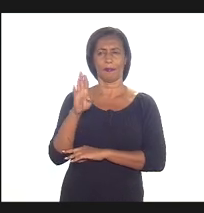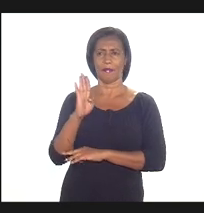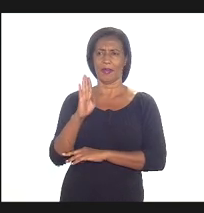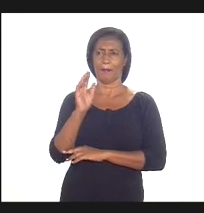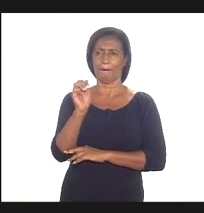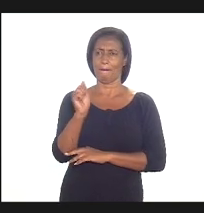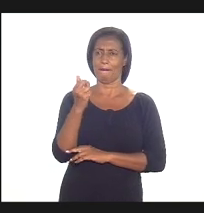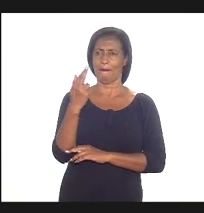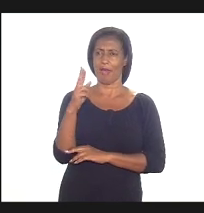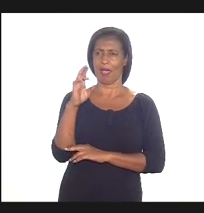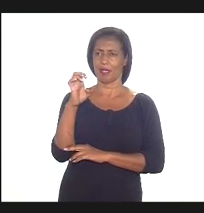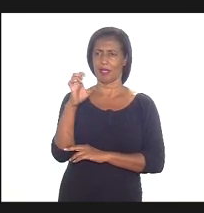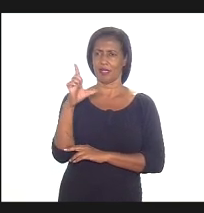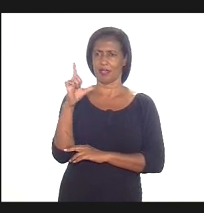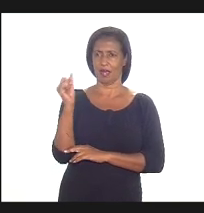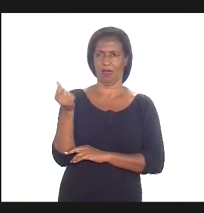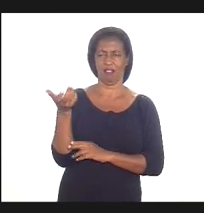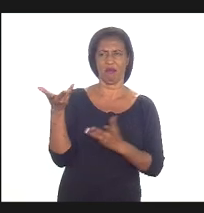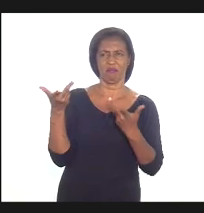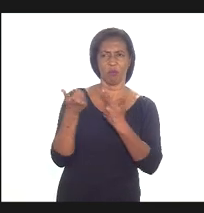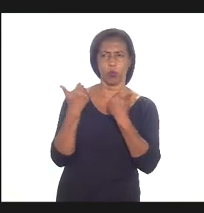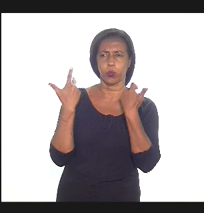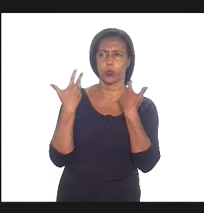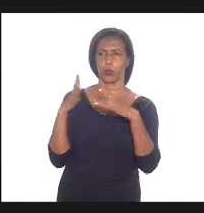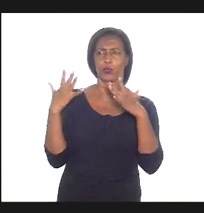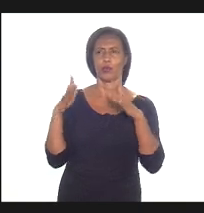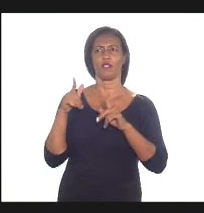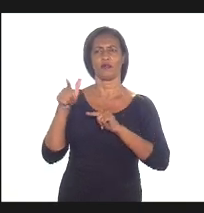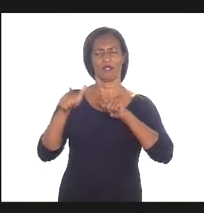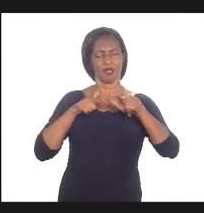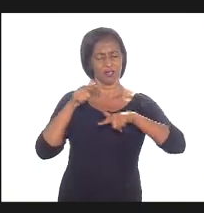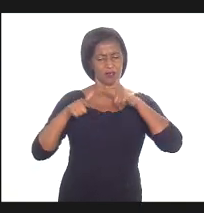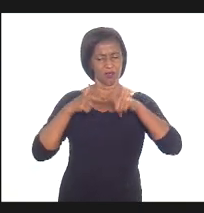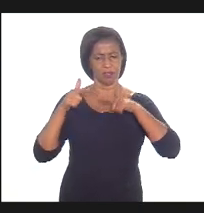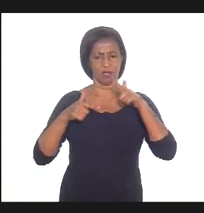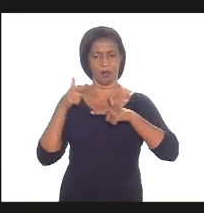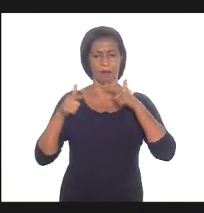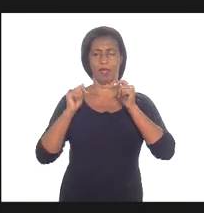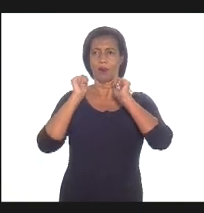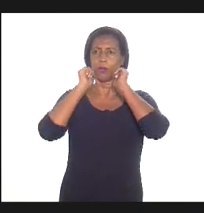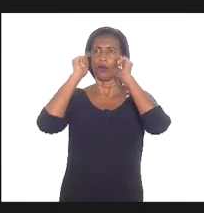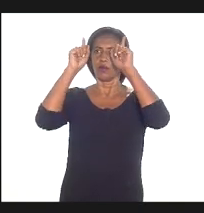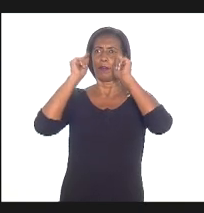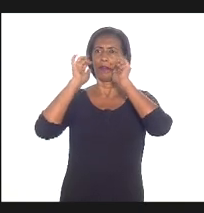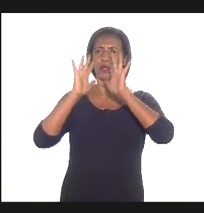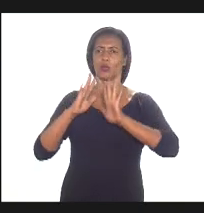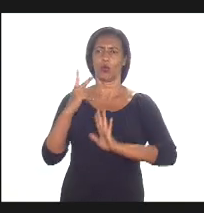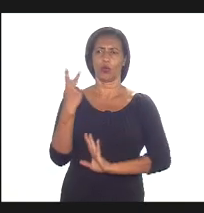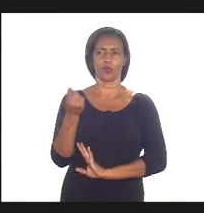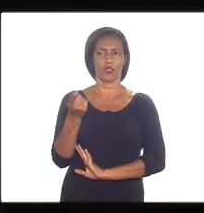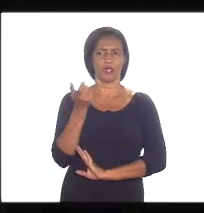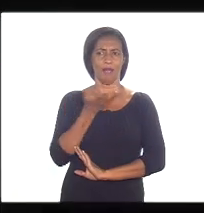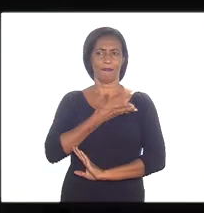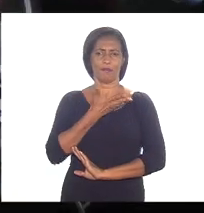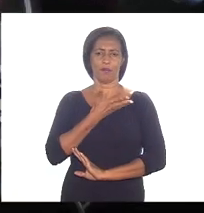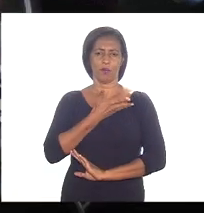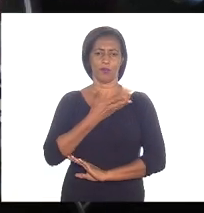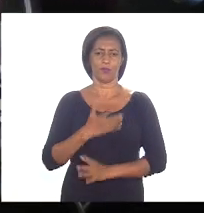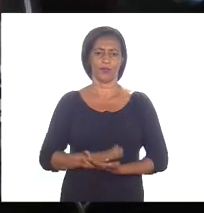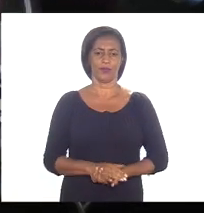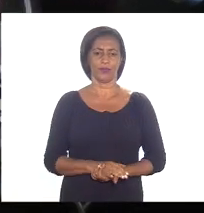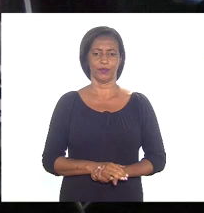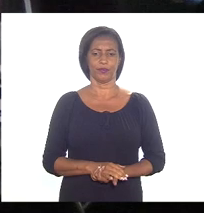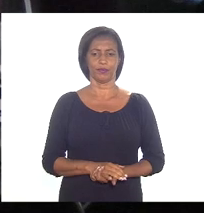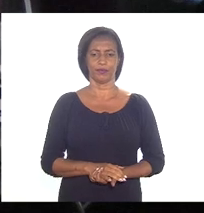sensacional. Tenho certeza que fará um trabalho magnífico junto com o Noel. E que Deus abençoe os dois. Você é um amigo. Obrigada.